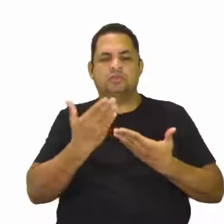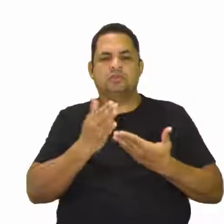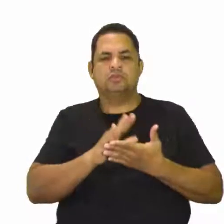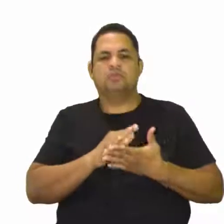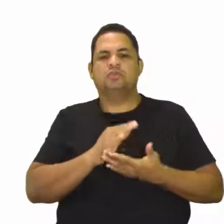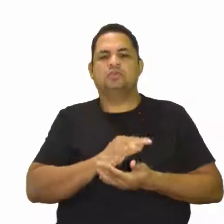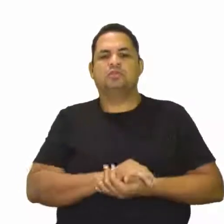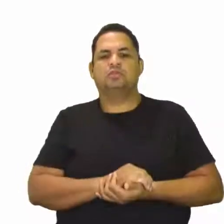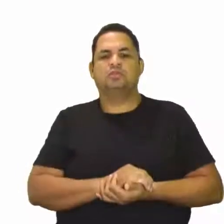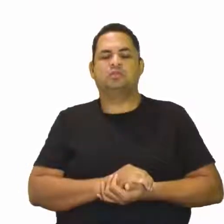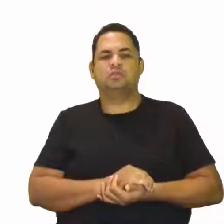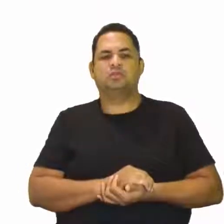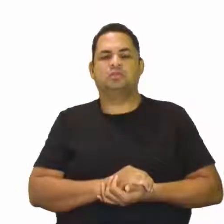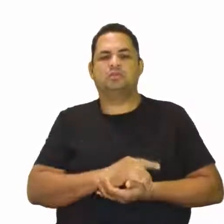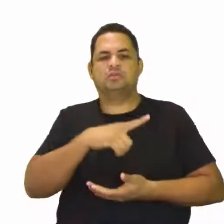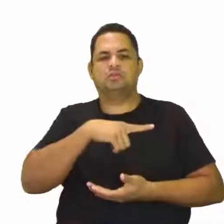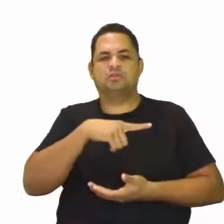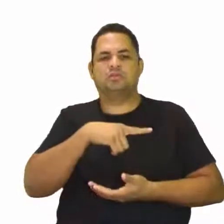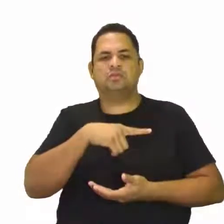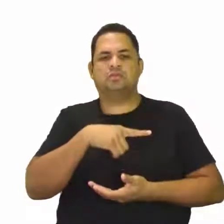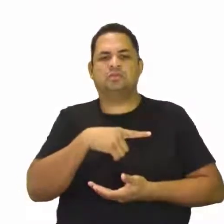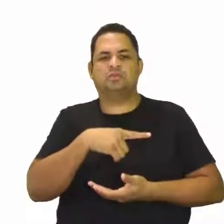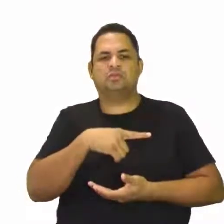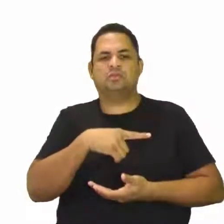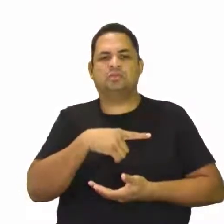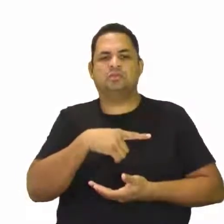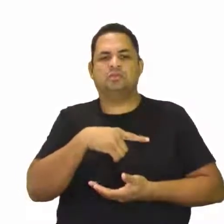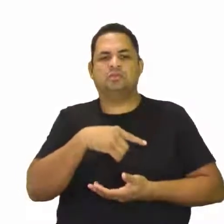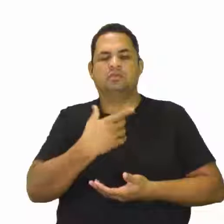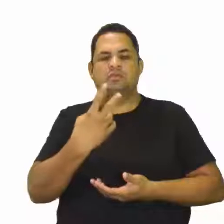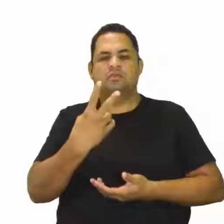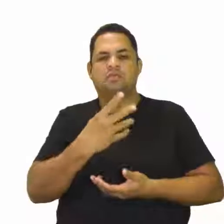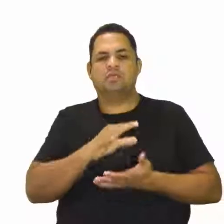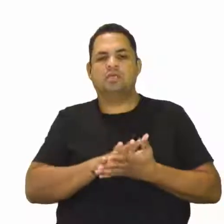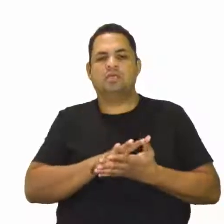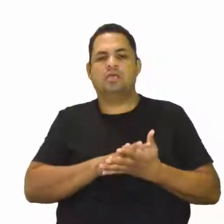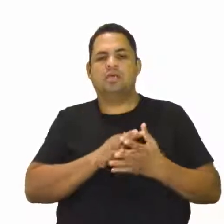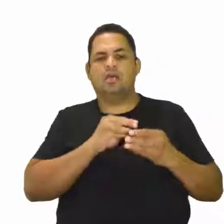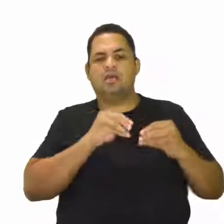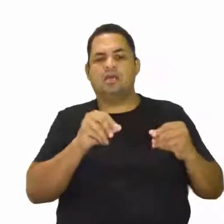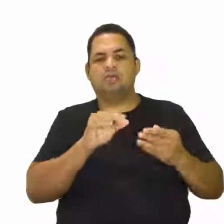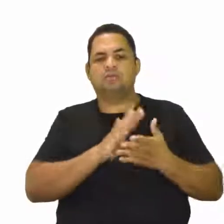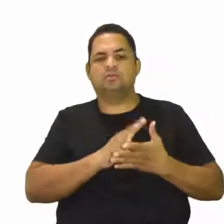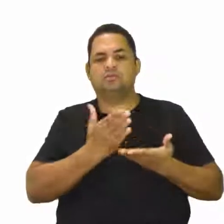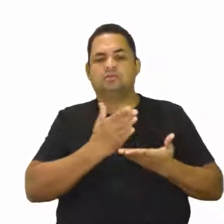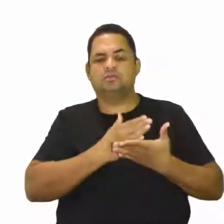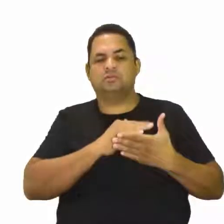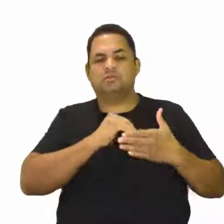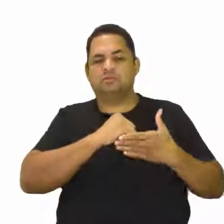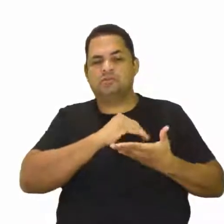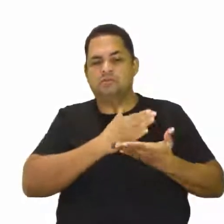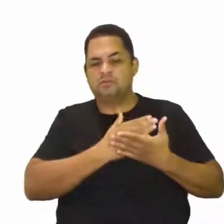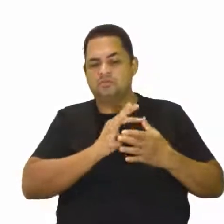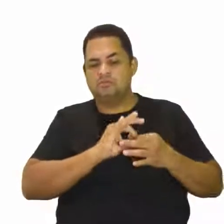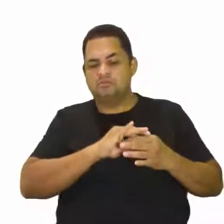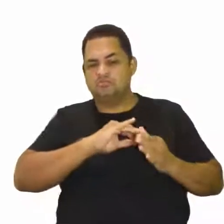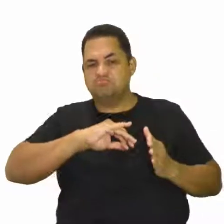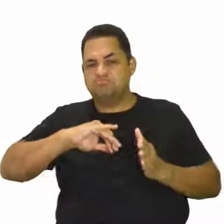partilha, aí nós vamos ter que a maior parte da terra deixa de ser